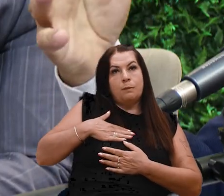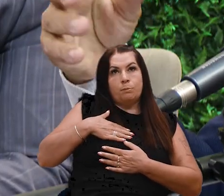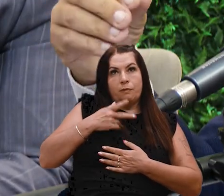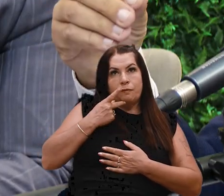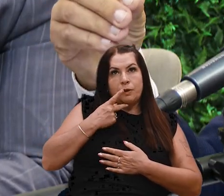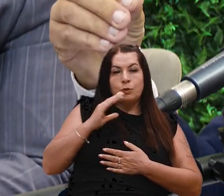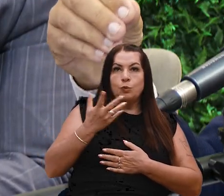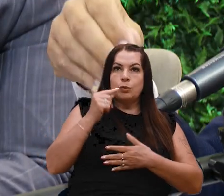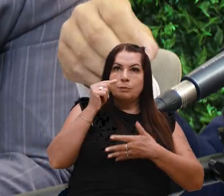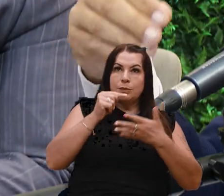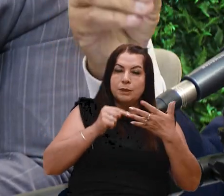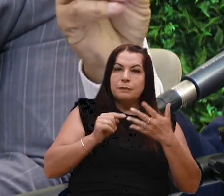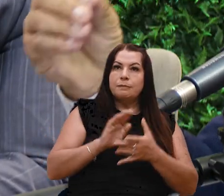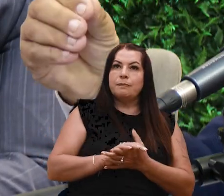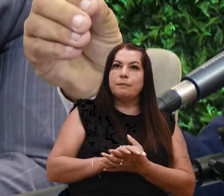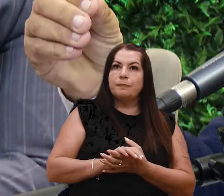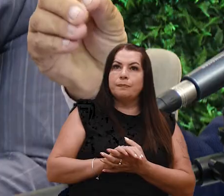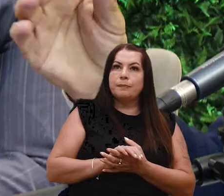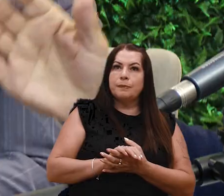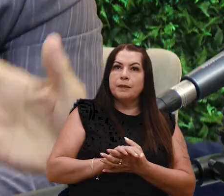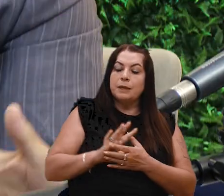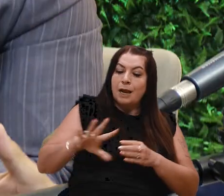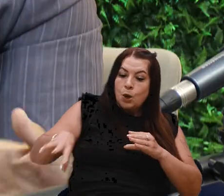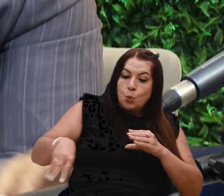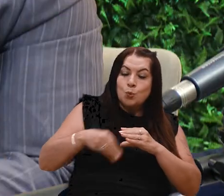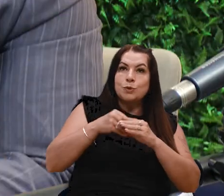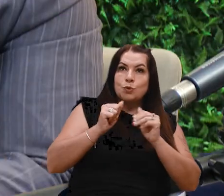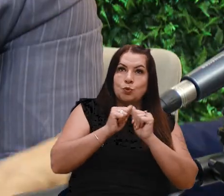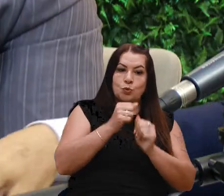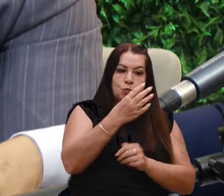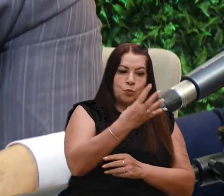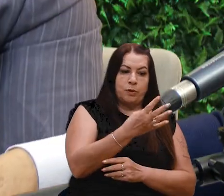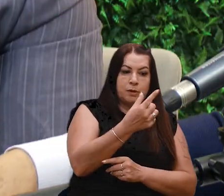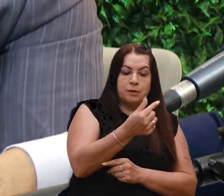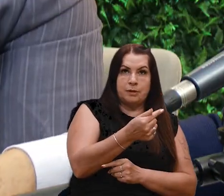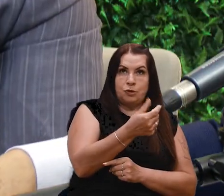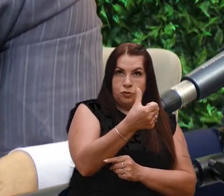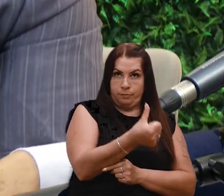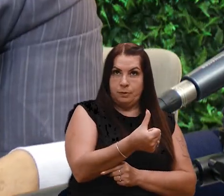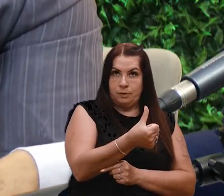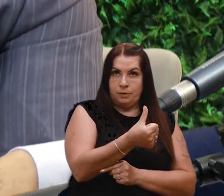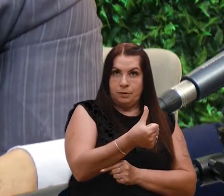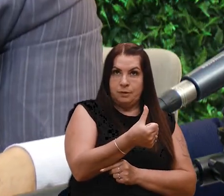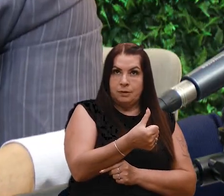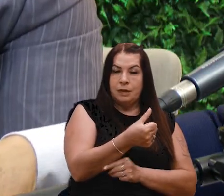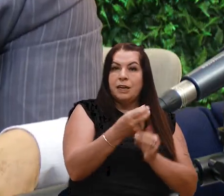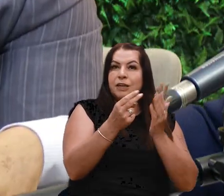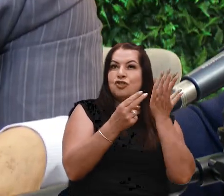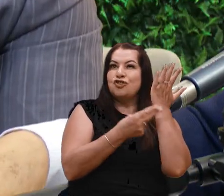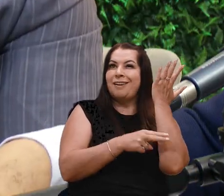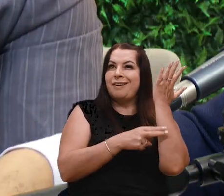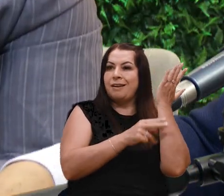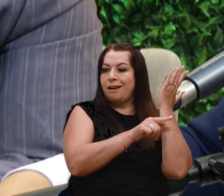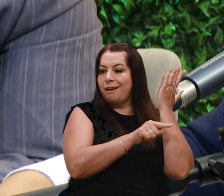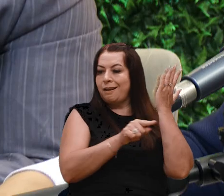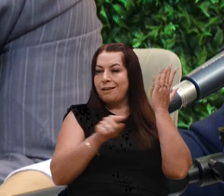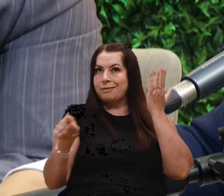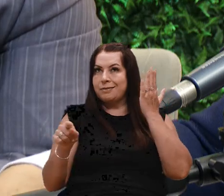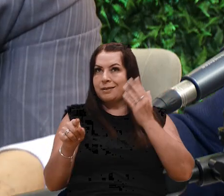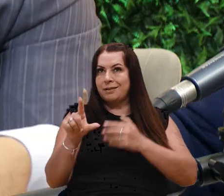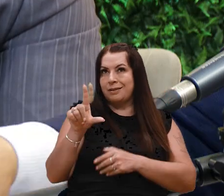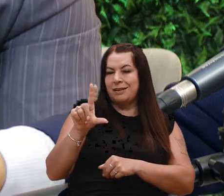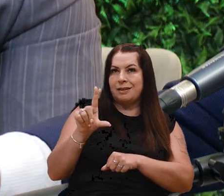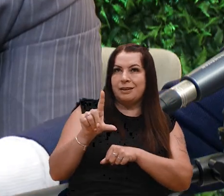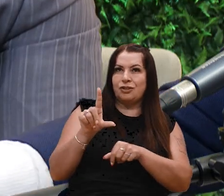todas essas questões, mas a inclusão da 476 de Canela até Lajeado